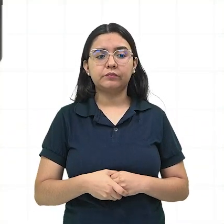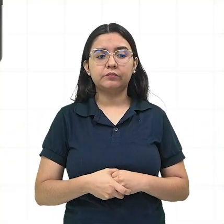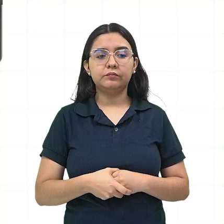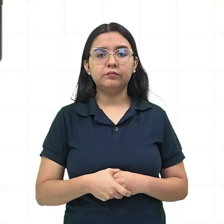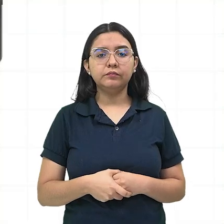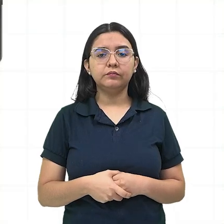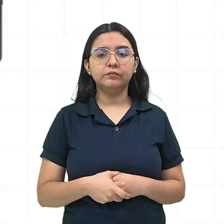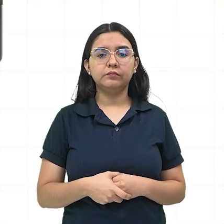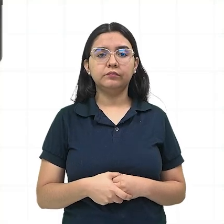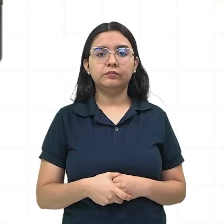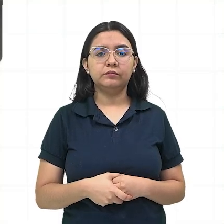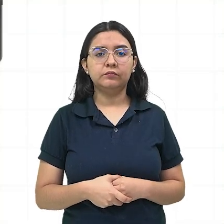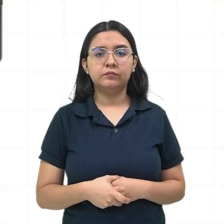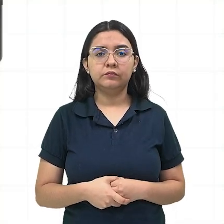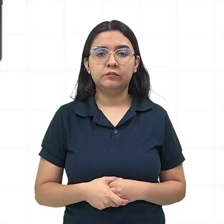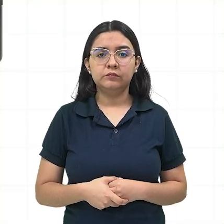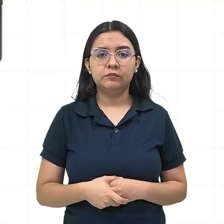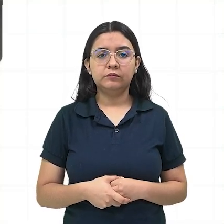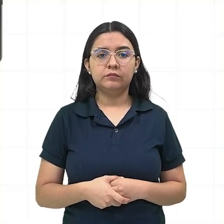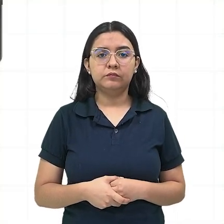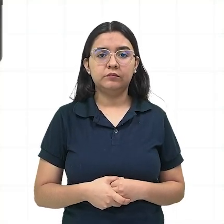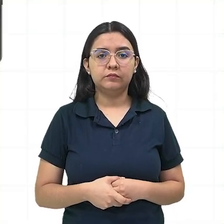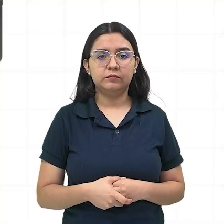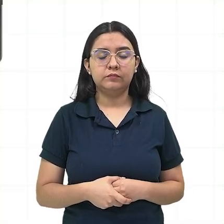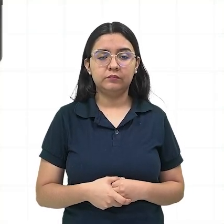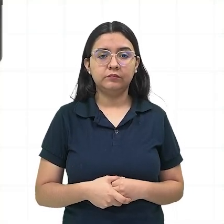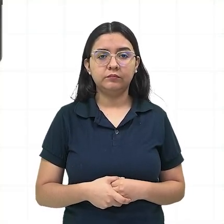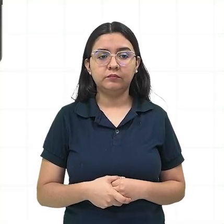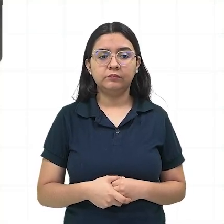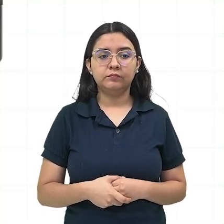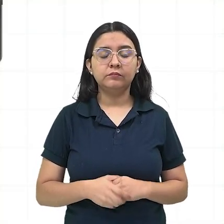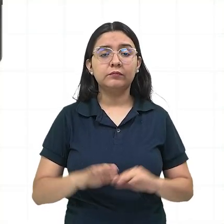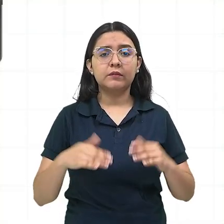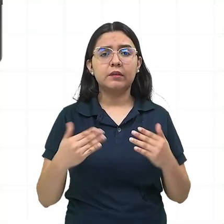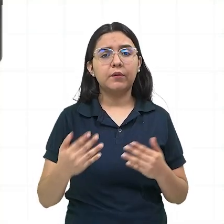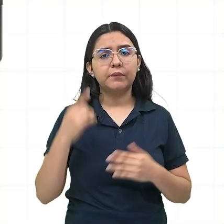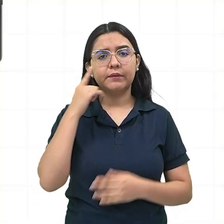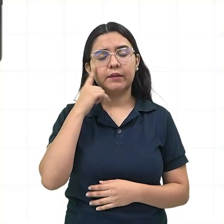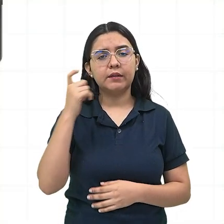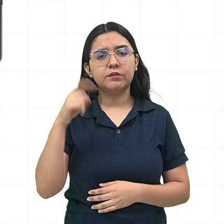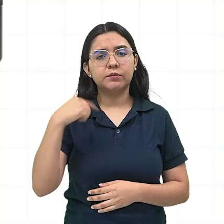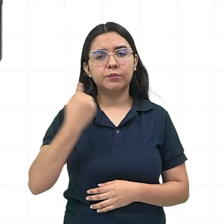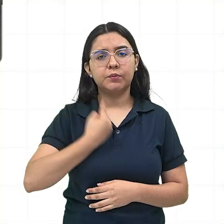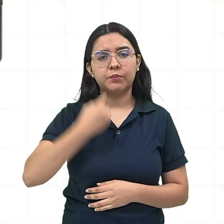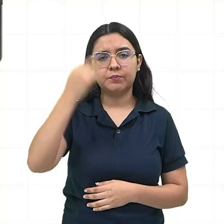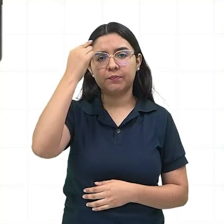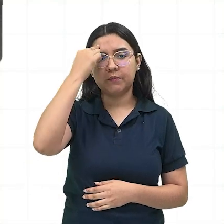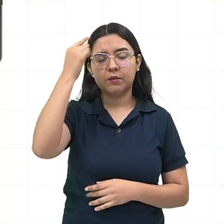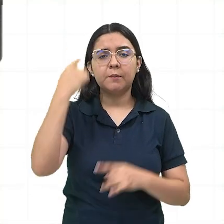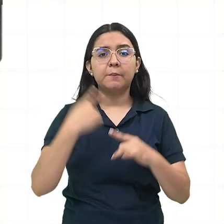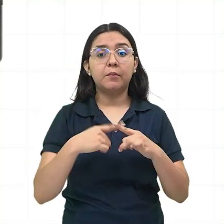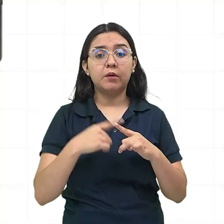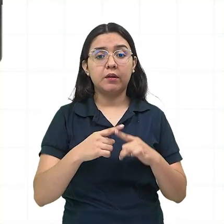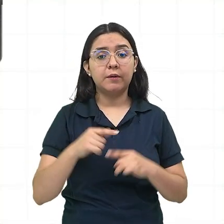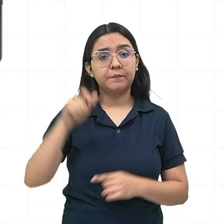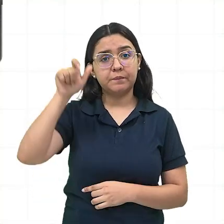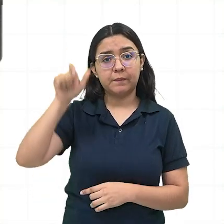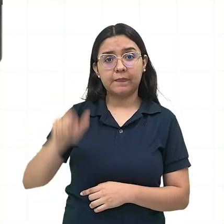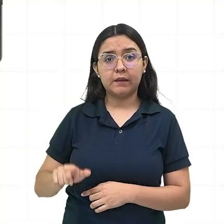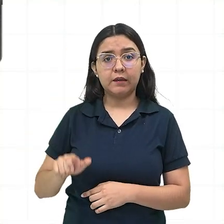Ok? E aí é algo bem interessante de pensar, porque ele vai